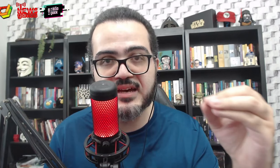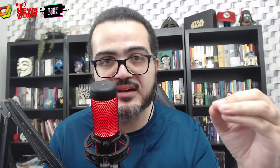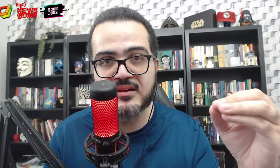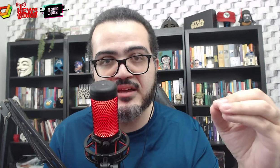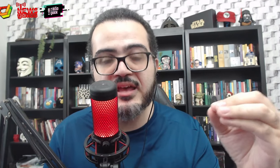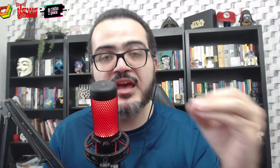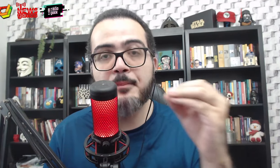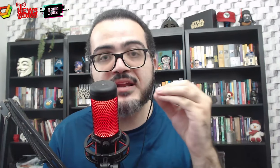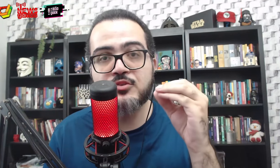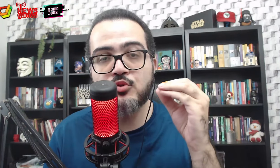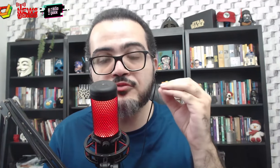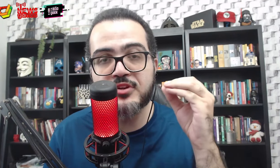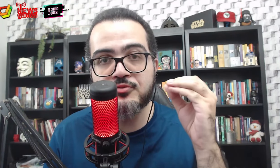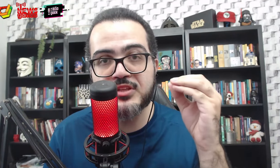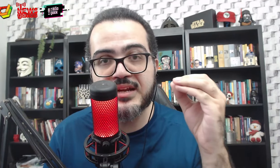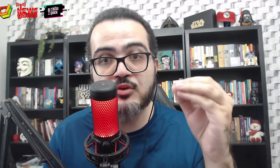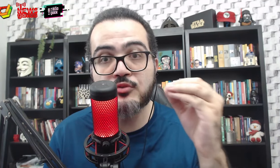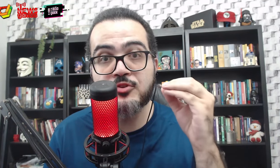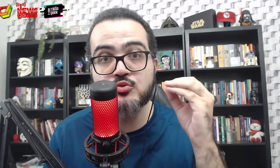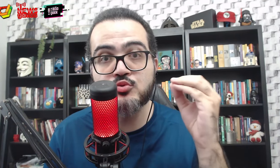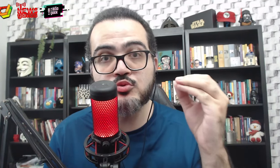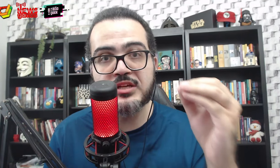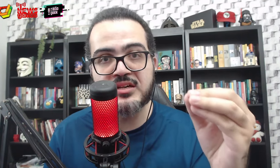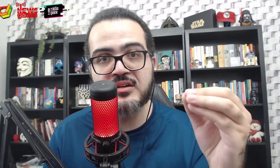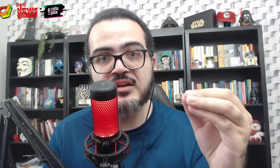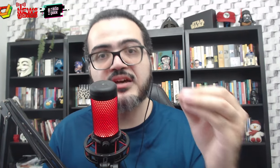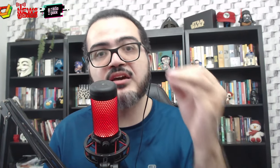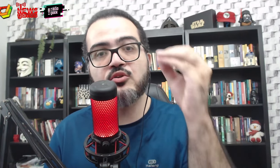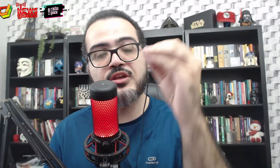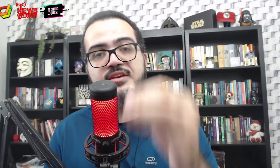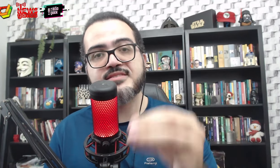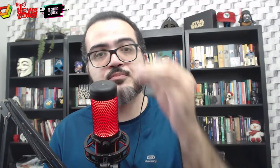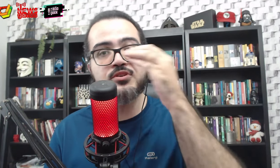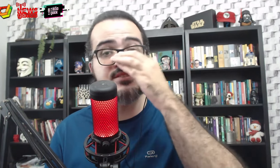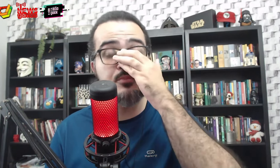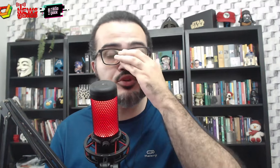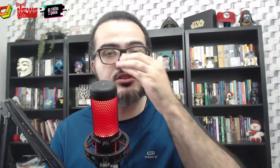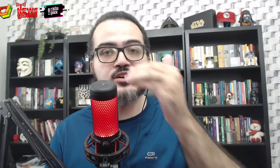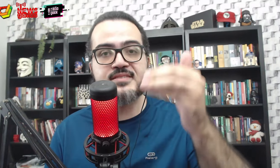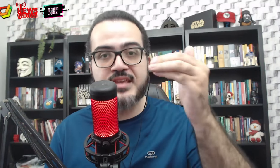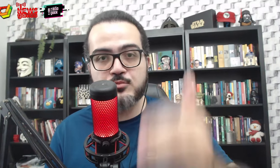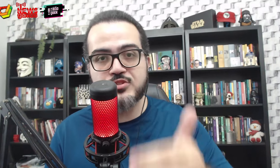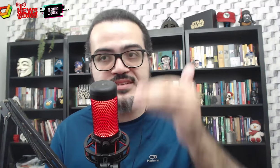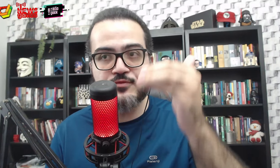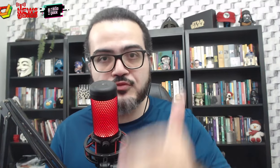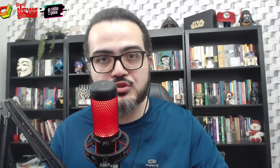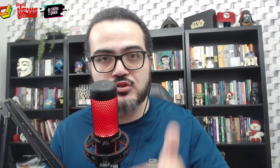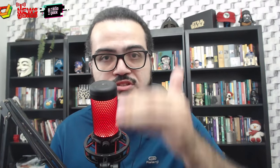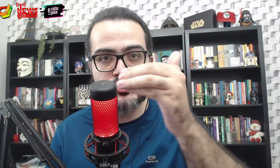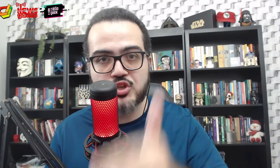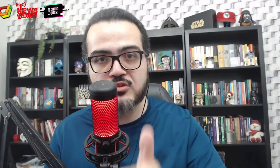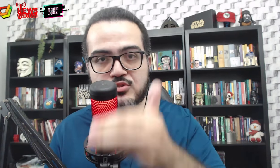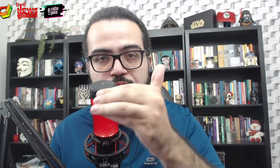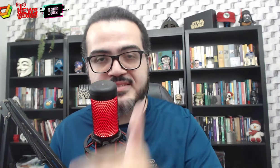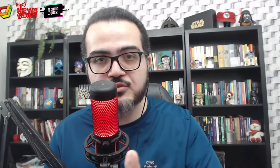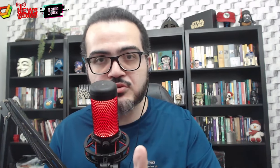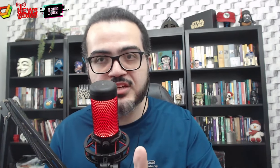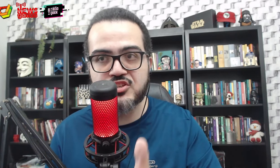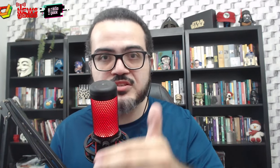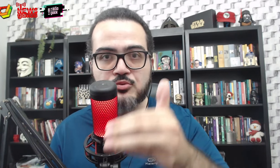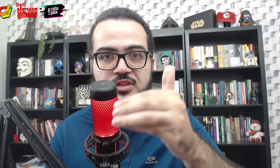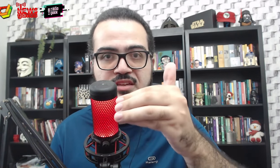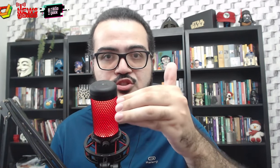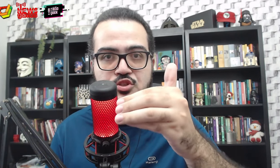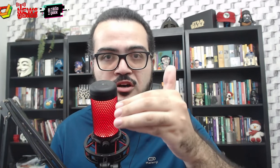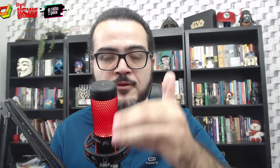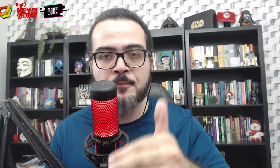básica é para que o governo federal o governo Lula reconheça por exemplo que nós temos desenvolvedores de jogos no Brasil que